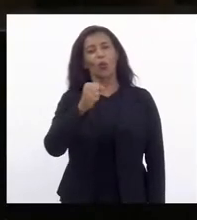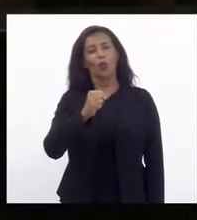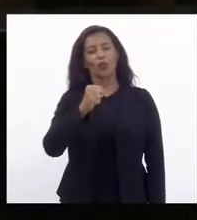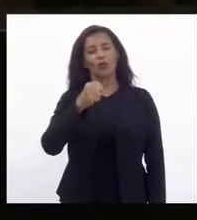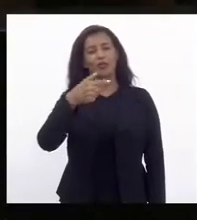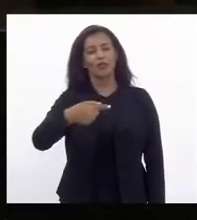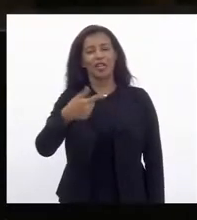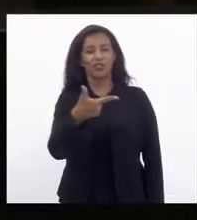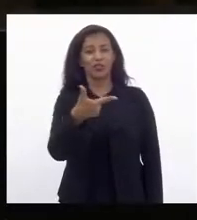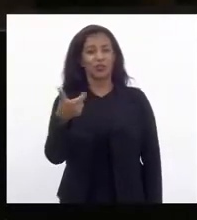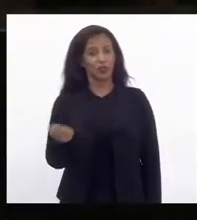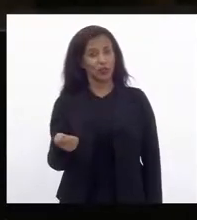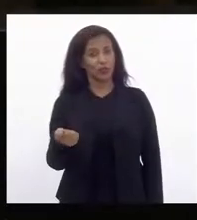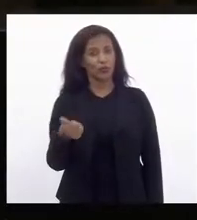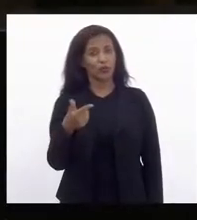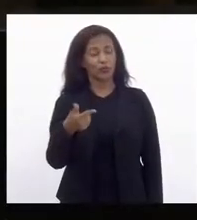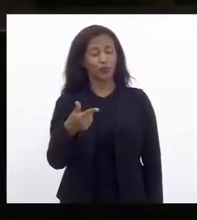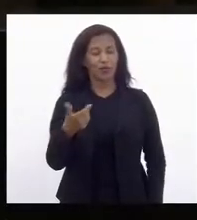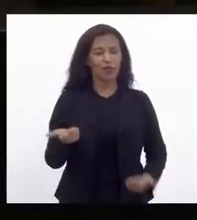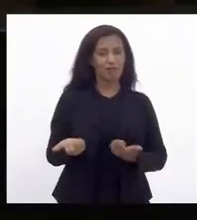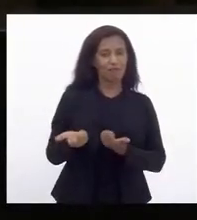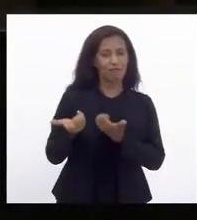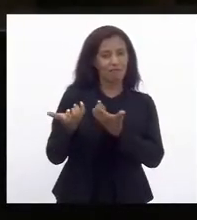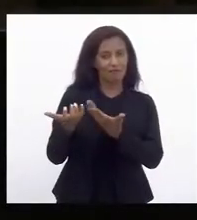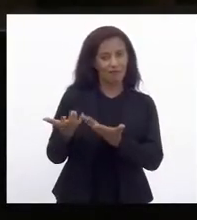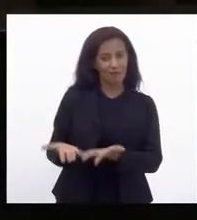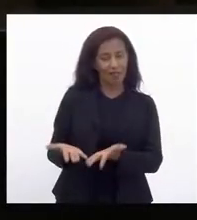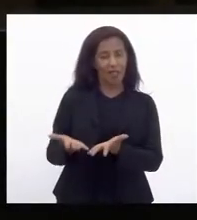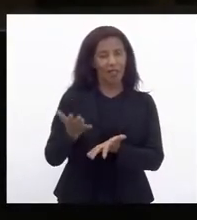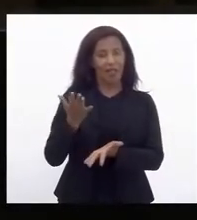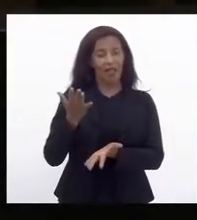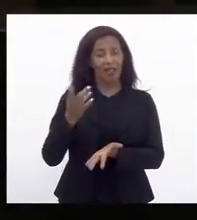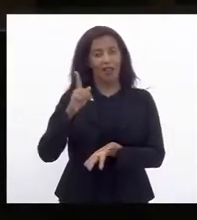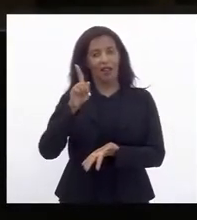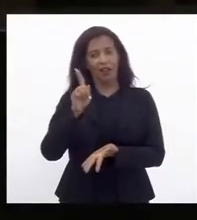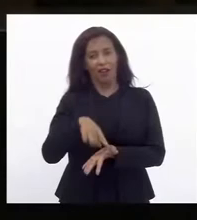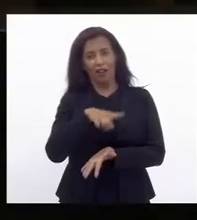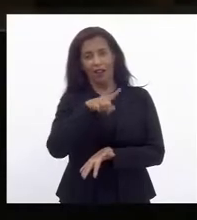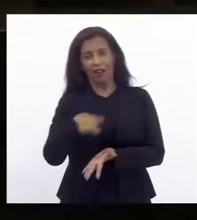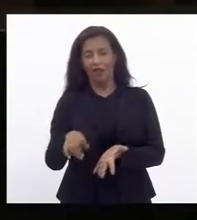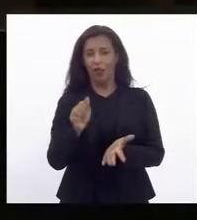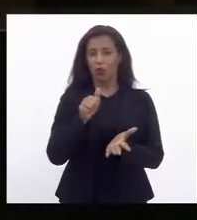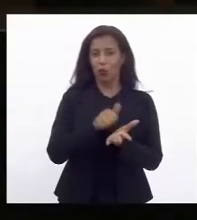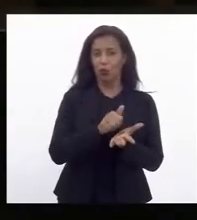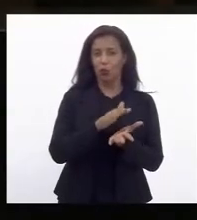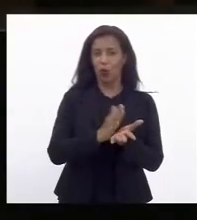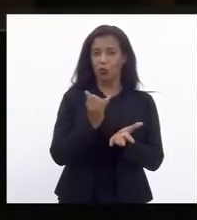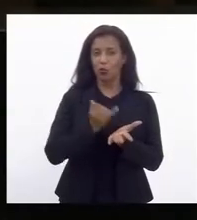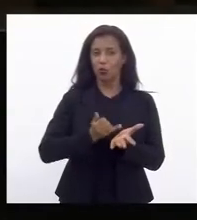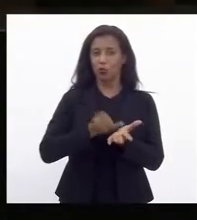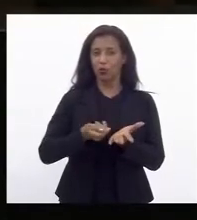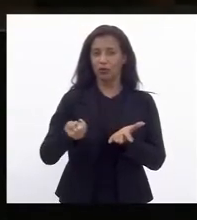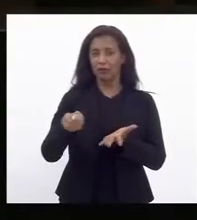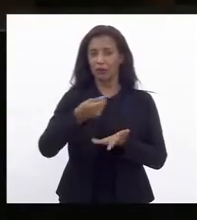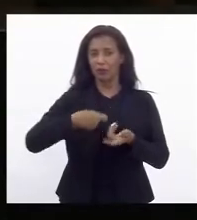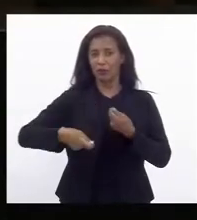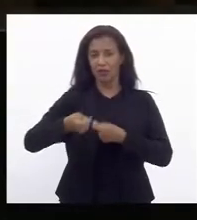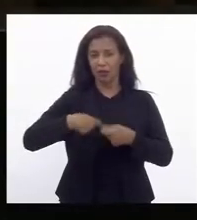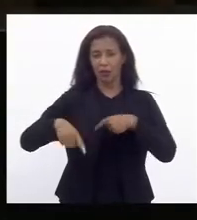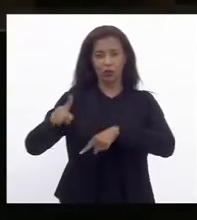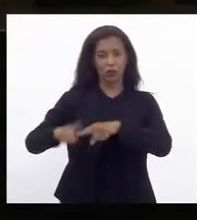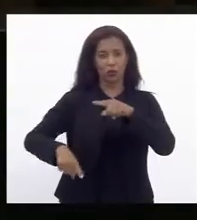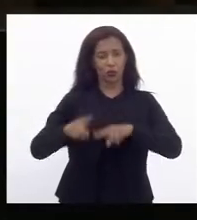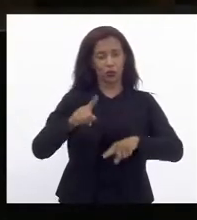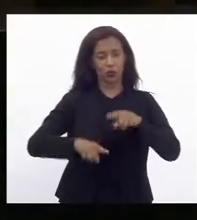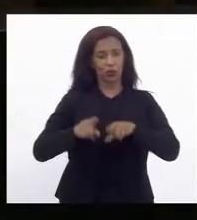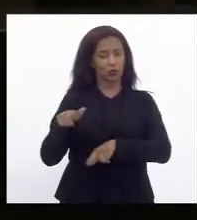de 2021 e concede a isenção do imposto sobre circulação de mercadorias e